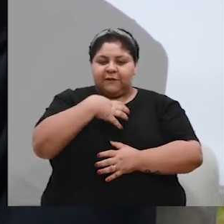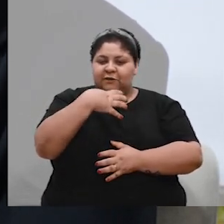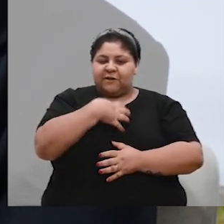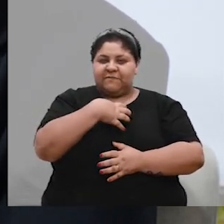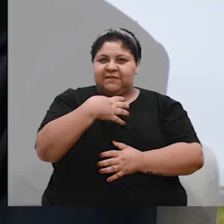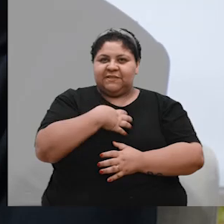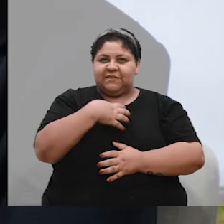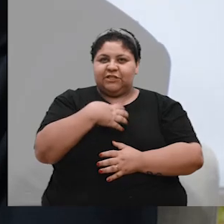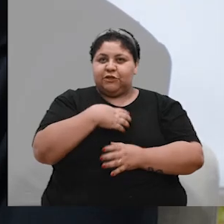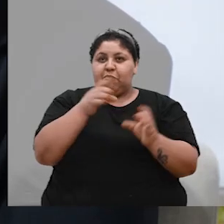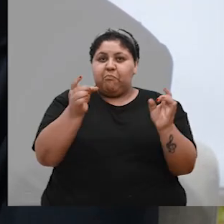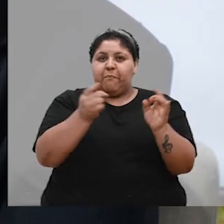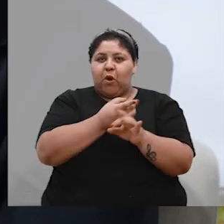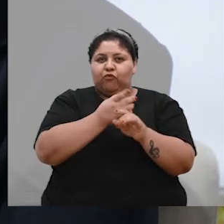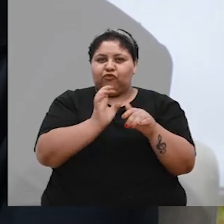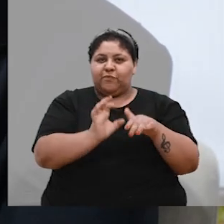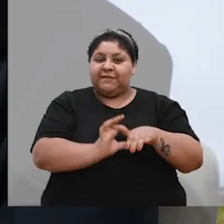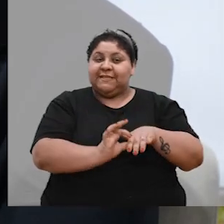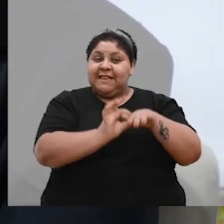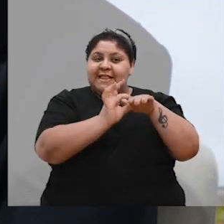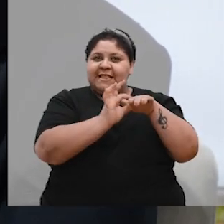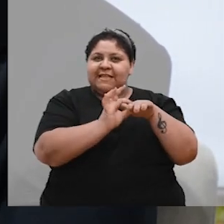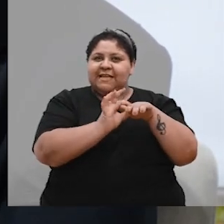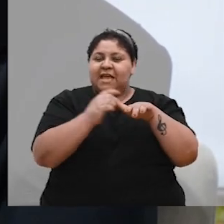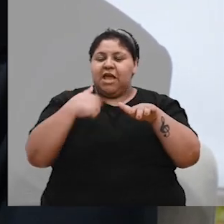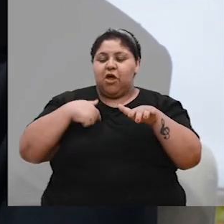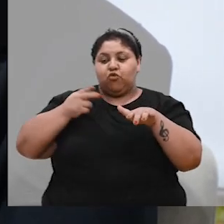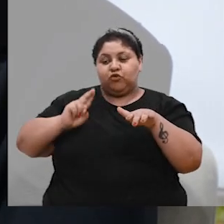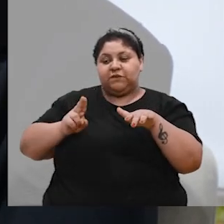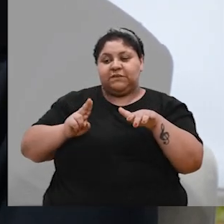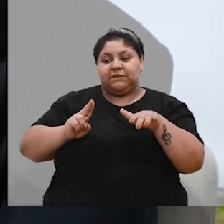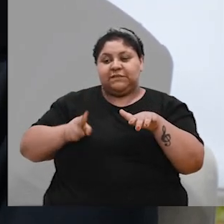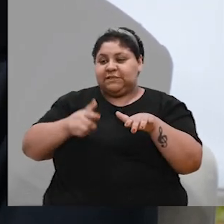digno disso, de ser patrono. Eu sempre achei que